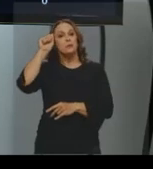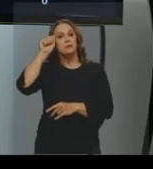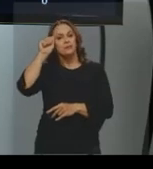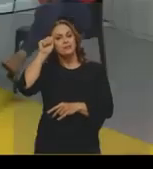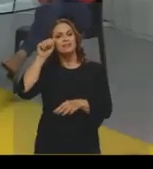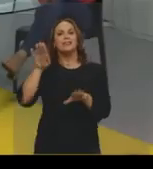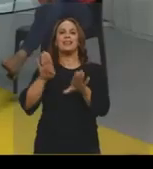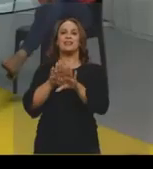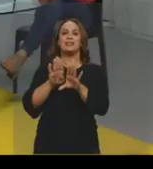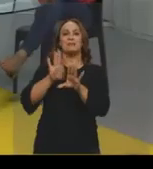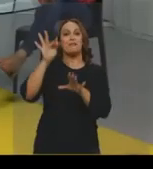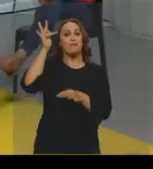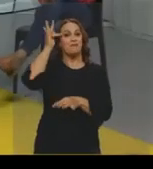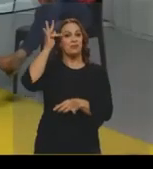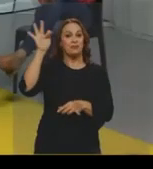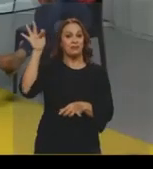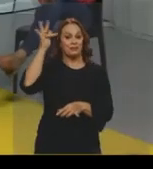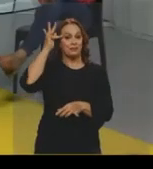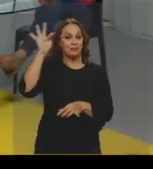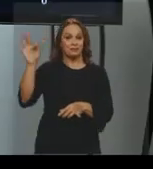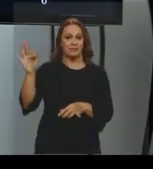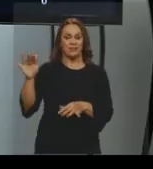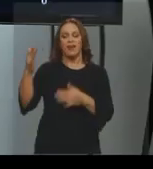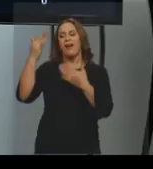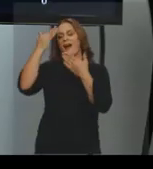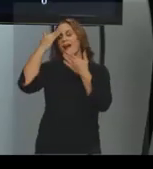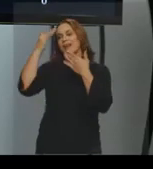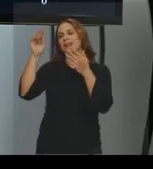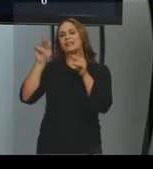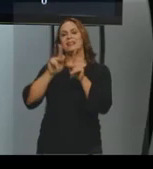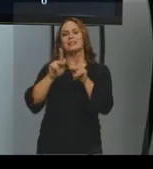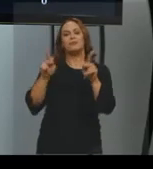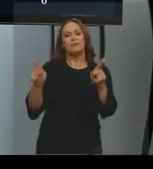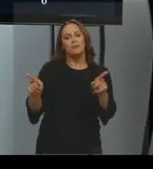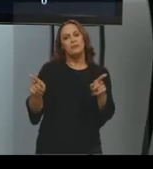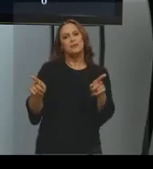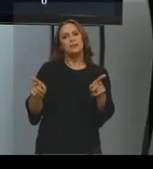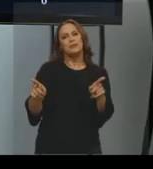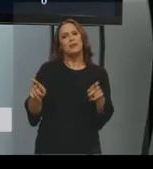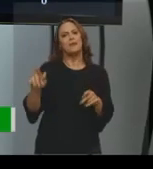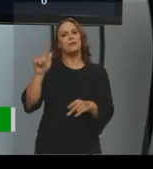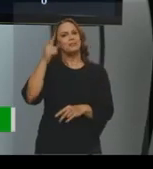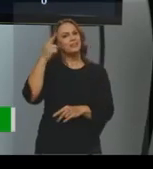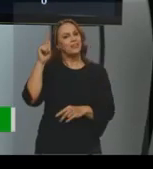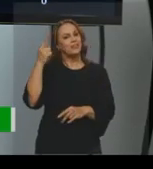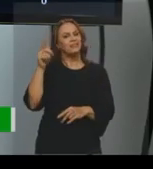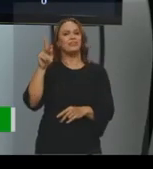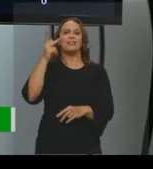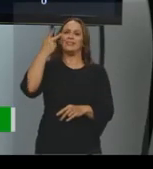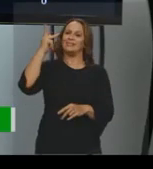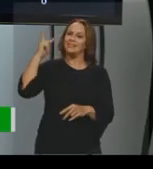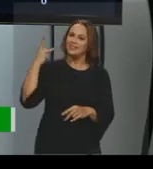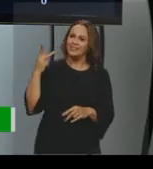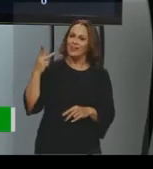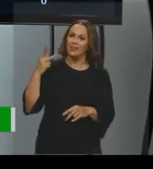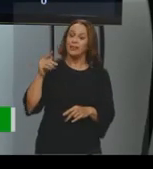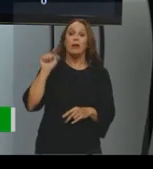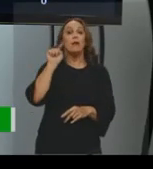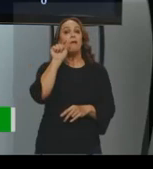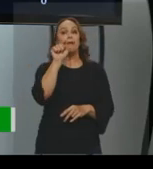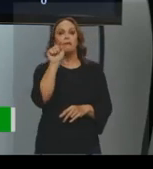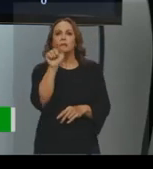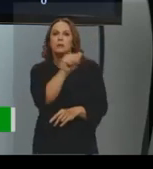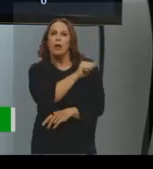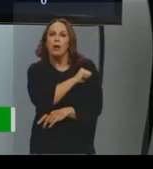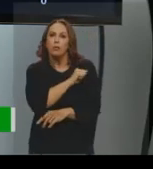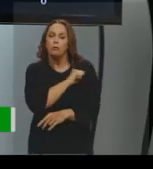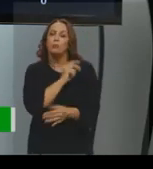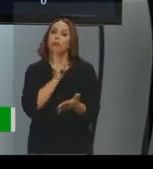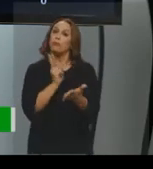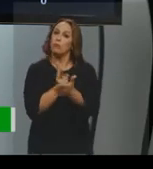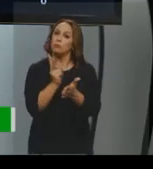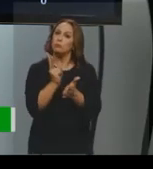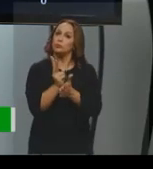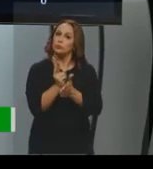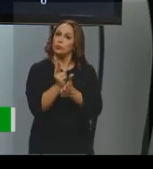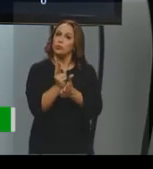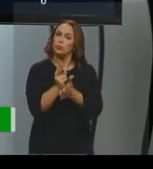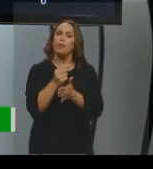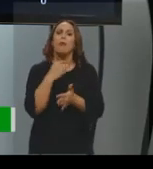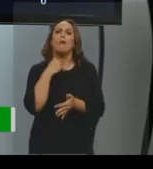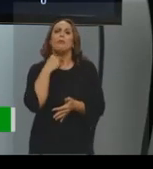da professora Viviane, do professor Leonardo. E você, estudante, continue mandando suas dúvidas no nosso telefone fixo